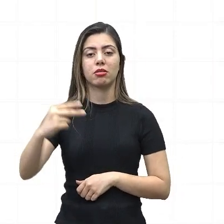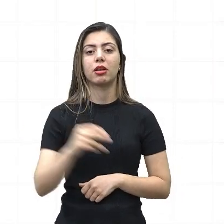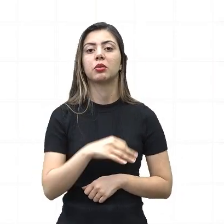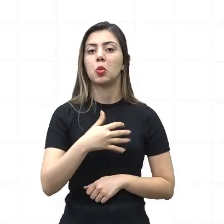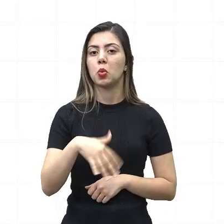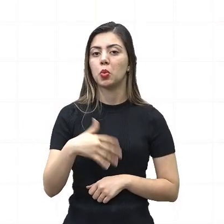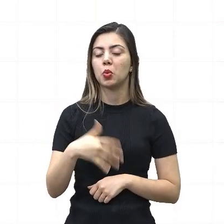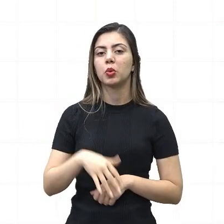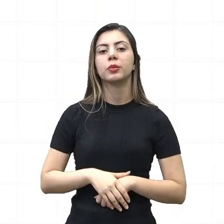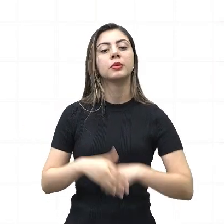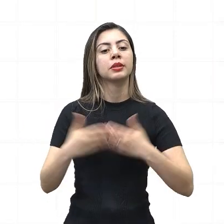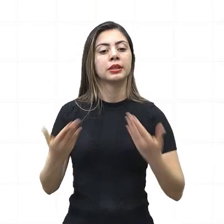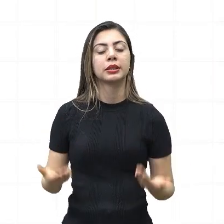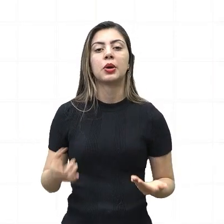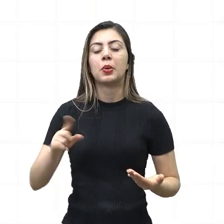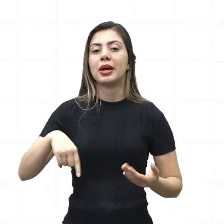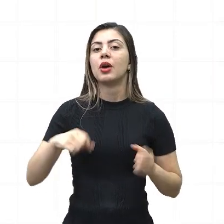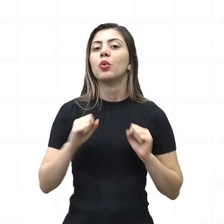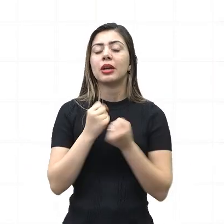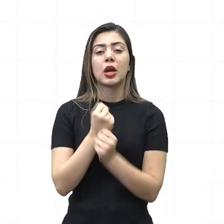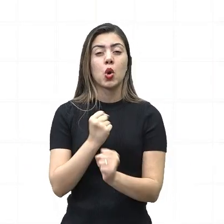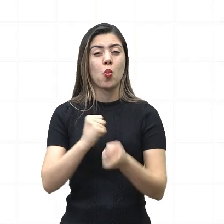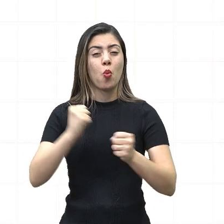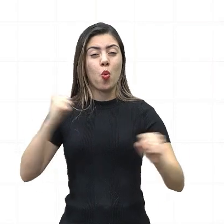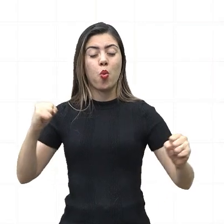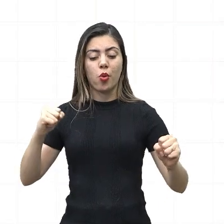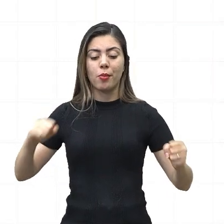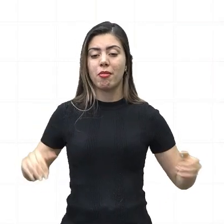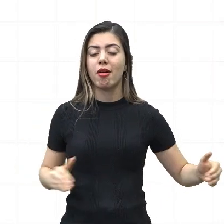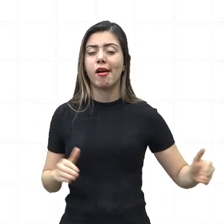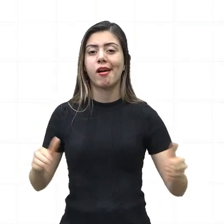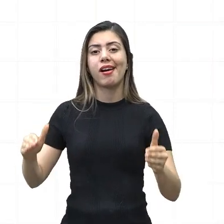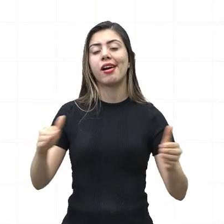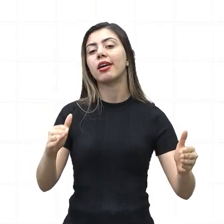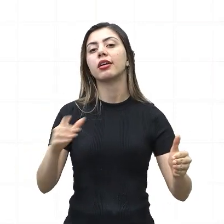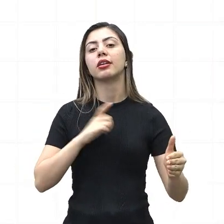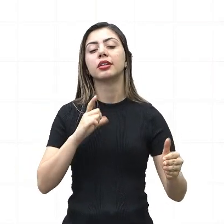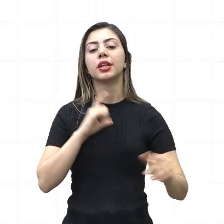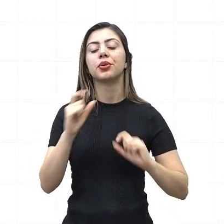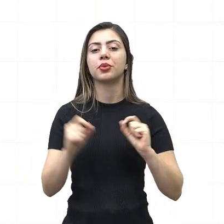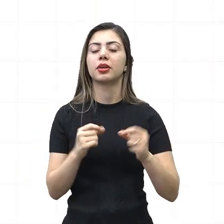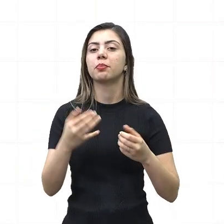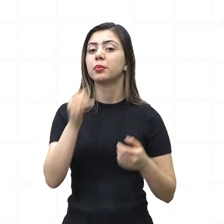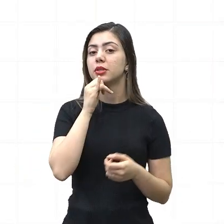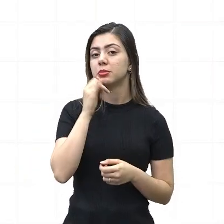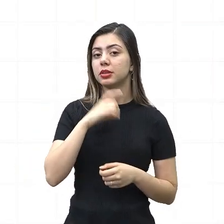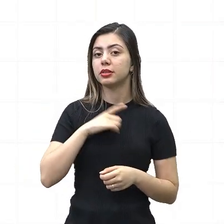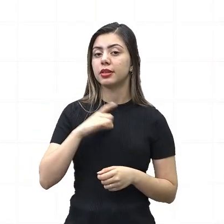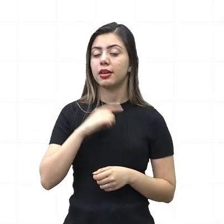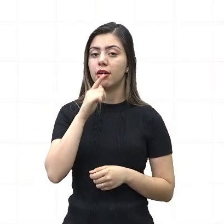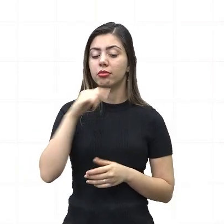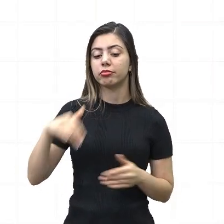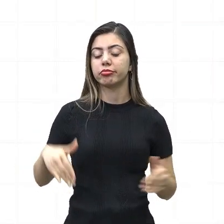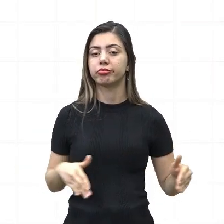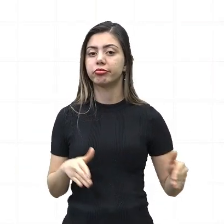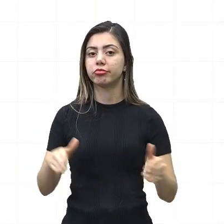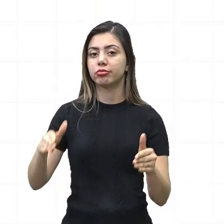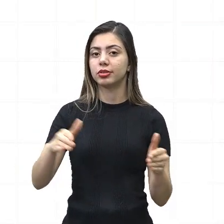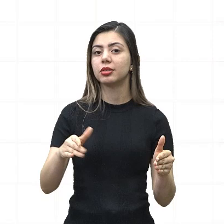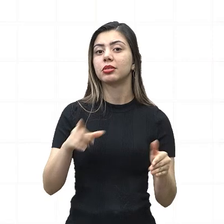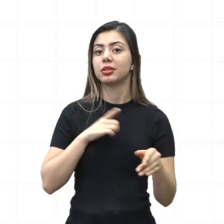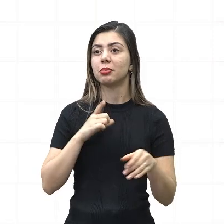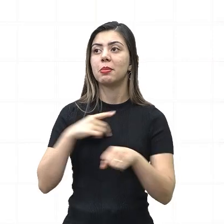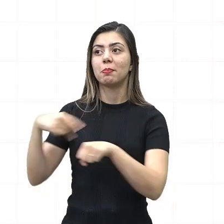né? E ela é tão grande que ela está presente, inclusive, tem rios da bacia hidrográfica amazônica, inclusive em